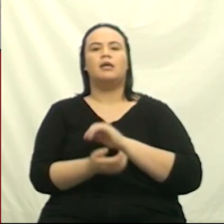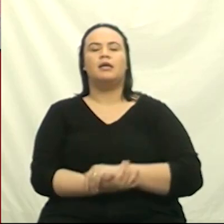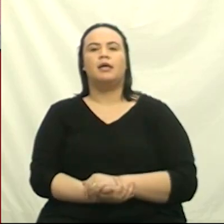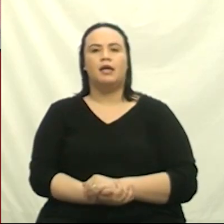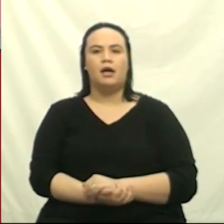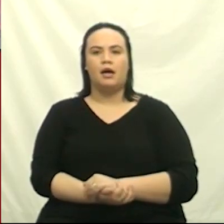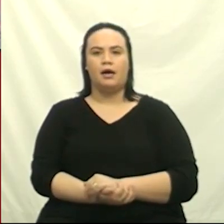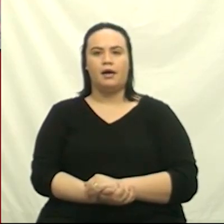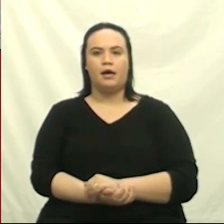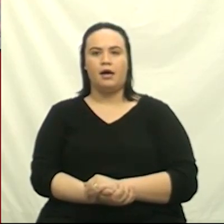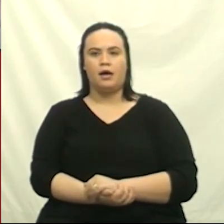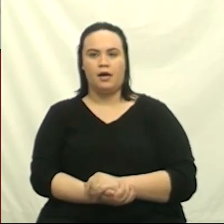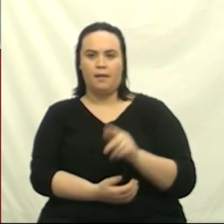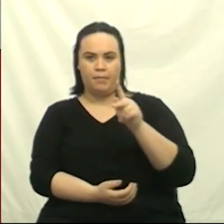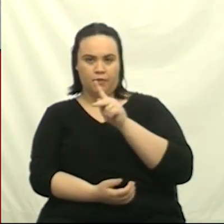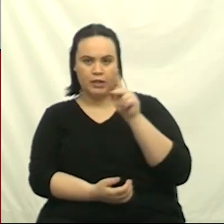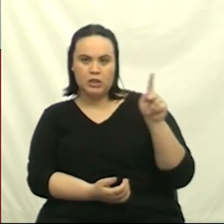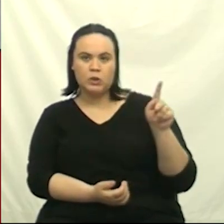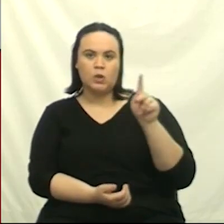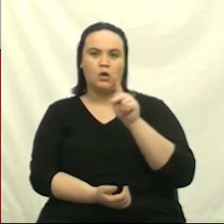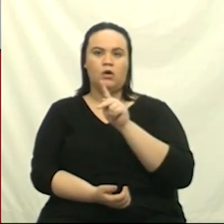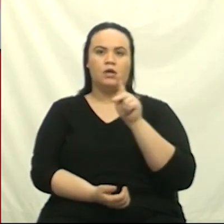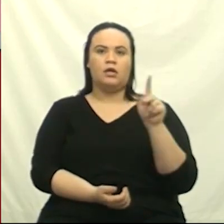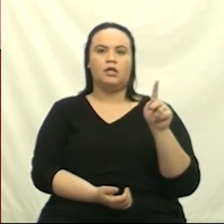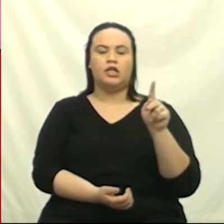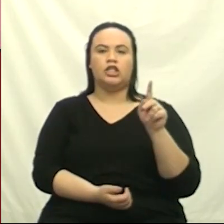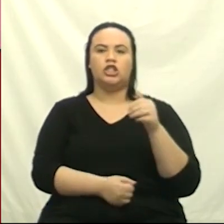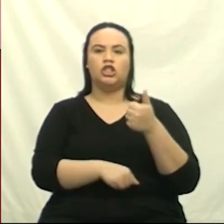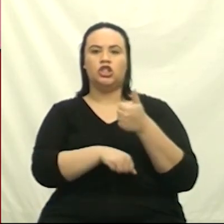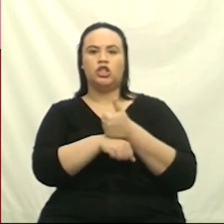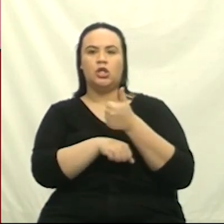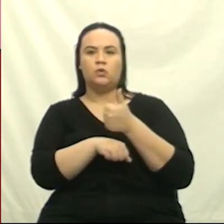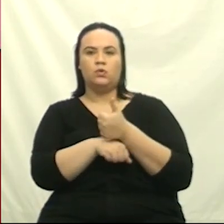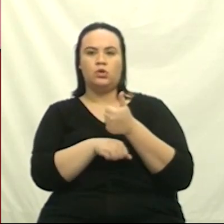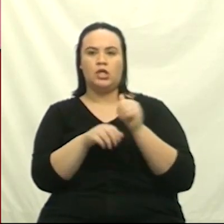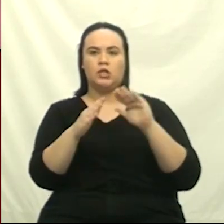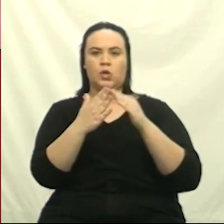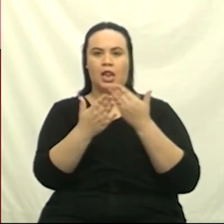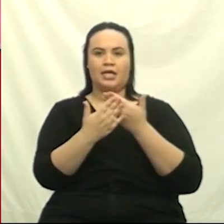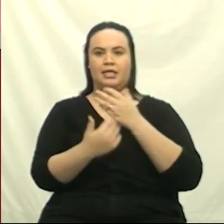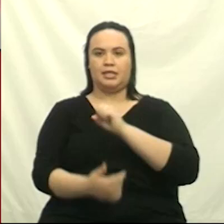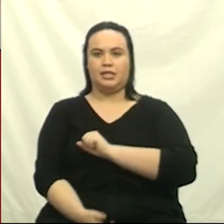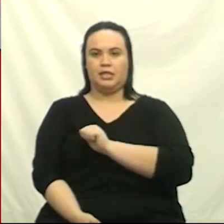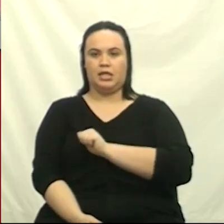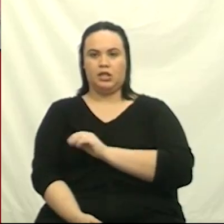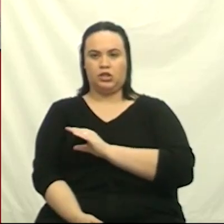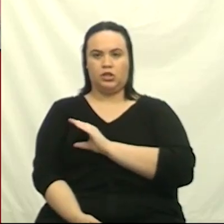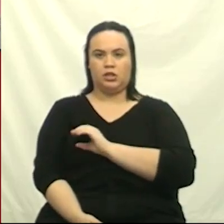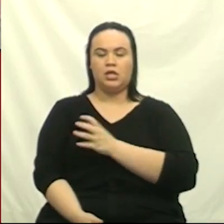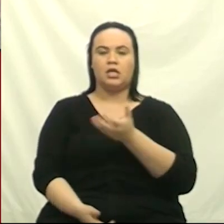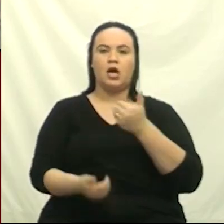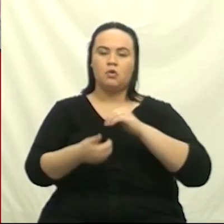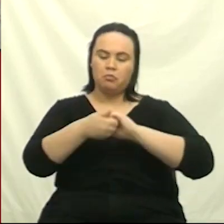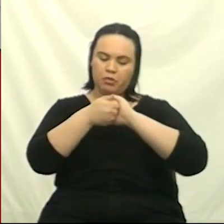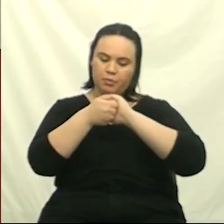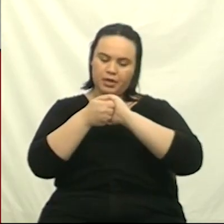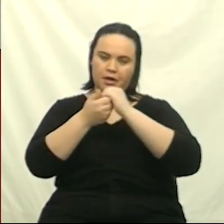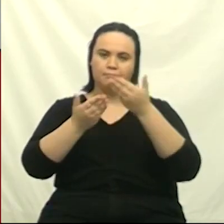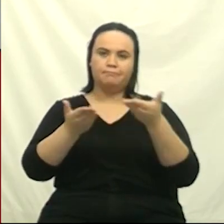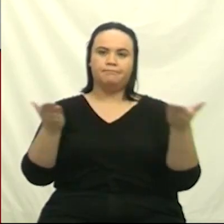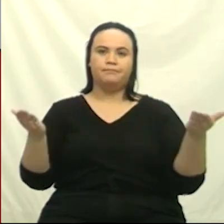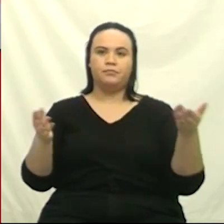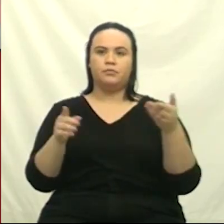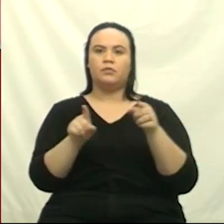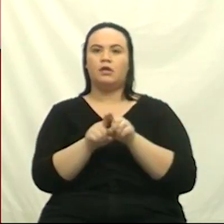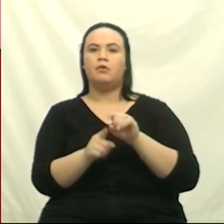Machado Beloli diretora do colégio Sate que a qual gostaria de cumprimentar o